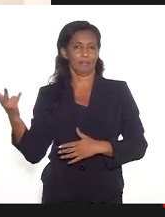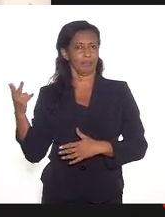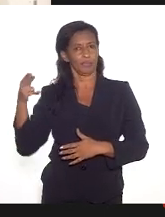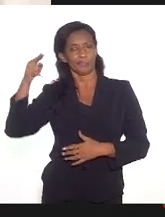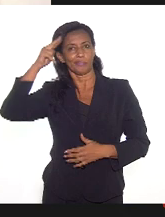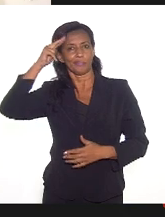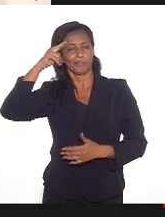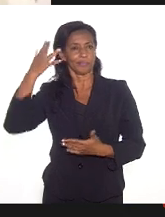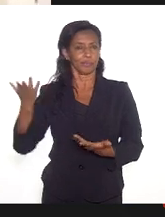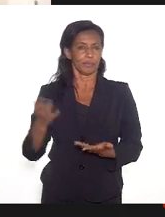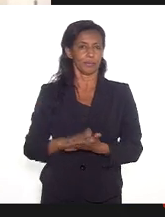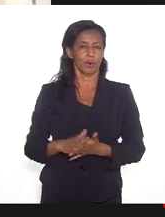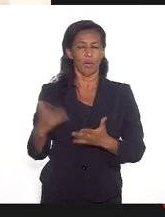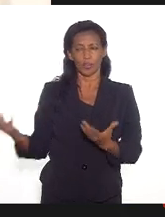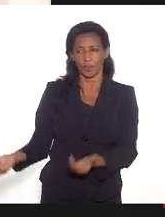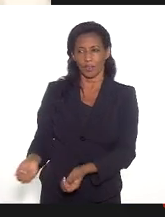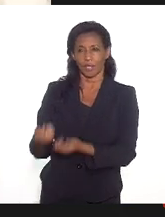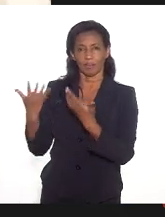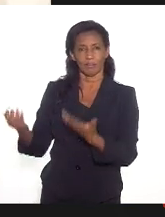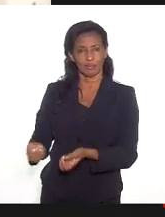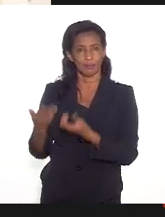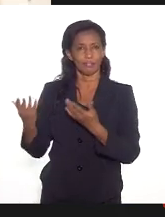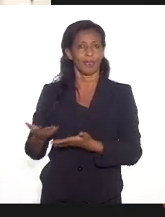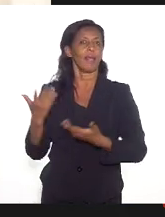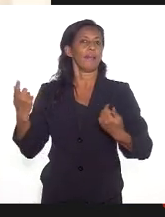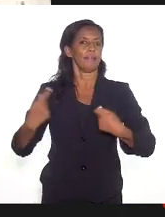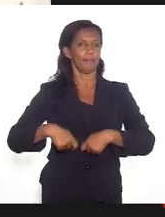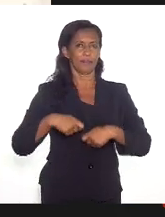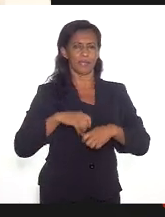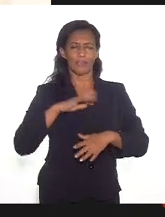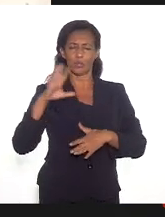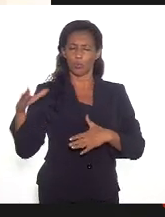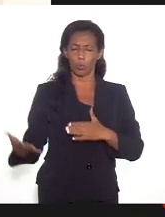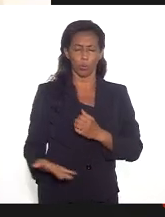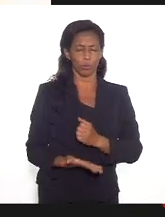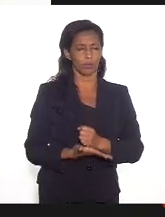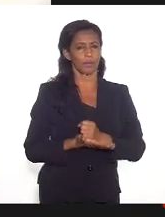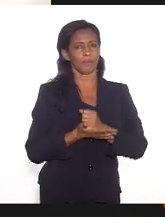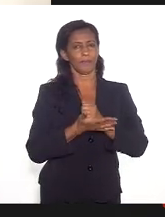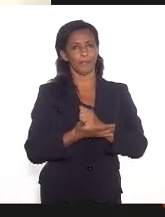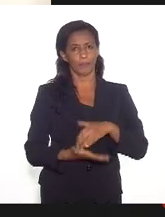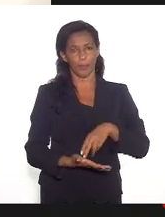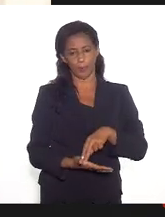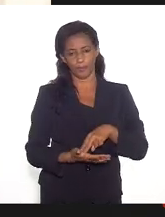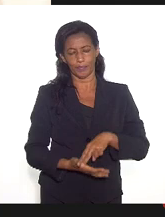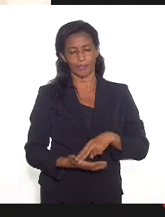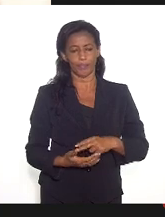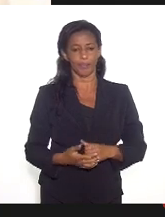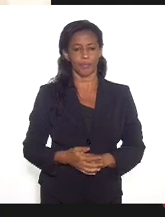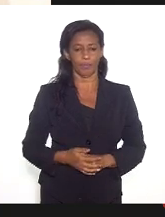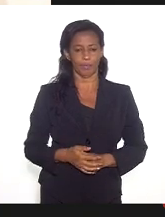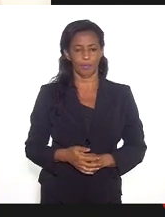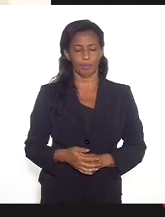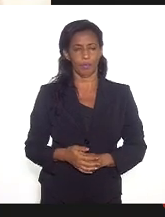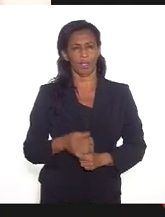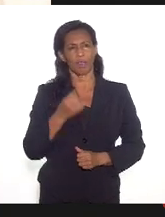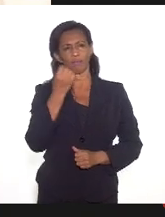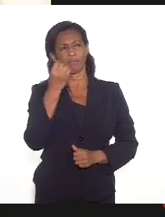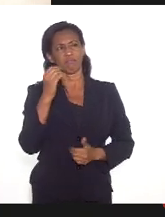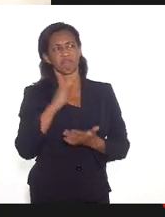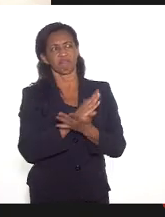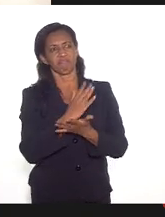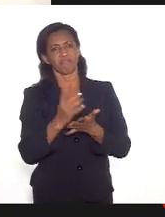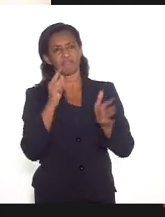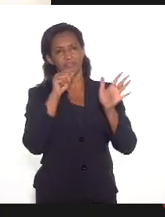iniciativa que merece todo o estímulo e todo o nosso apoio. Gostaria de fazer algumas indagações, quer